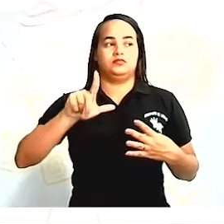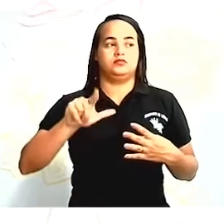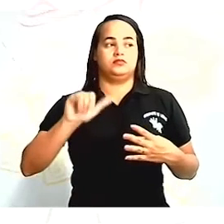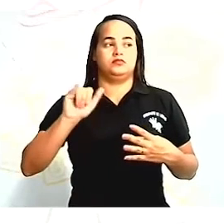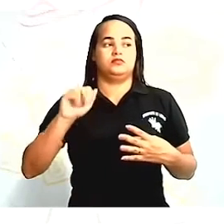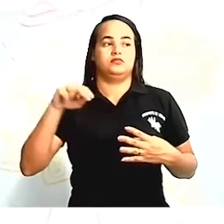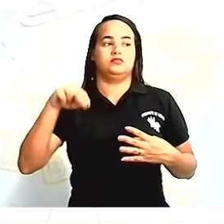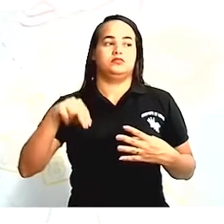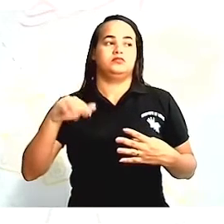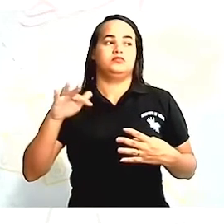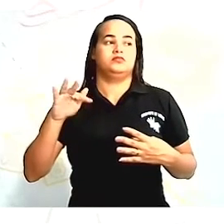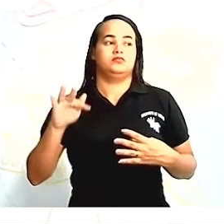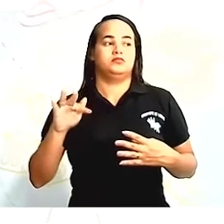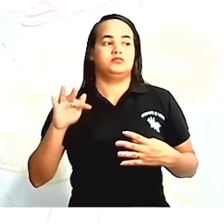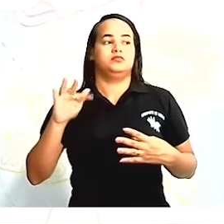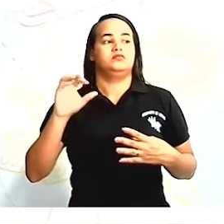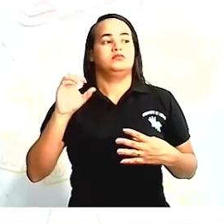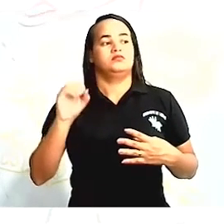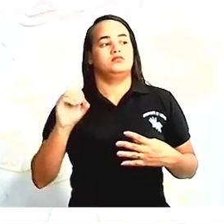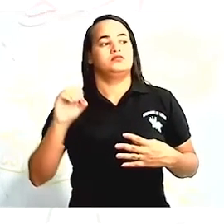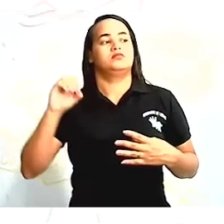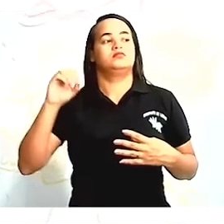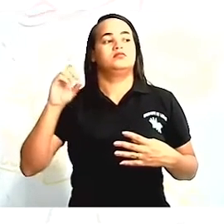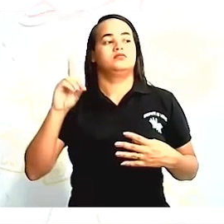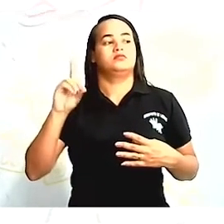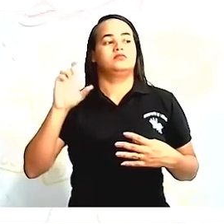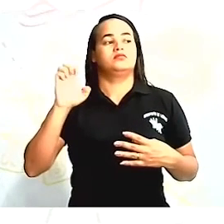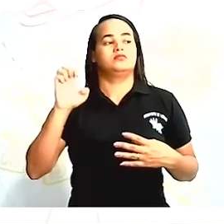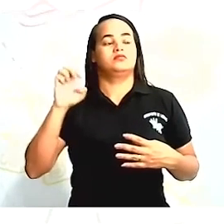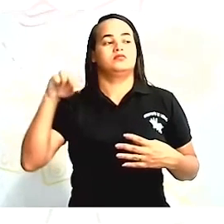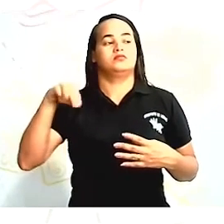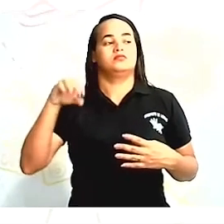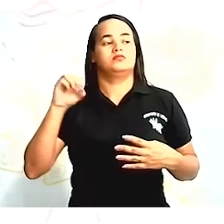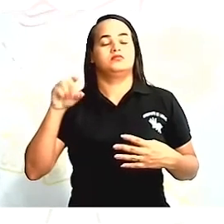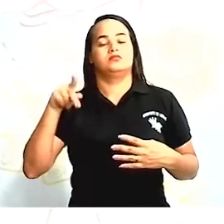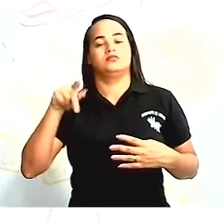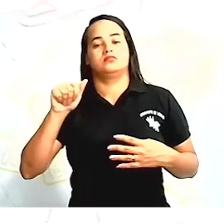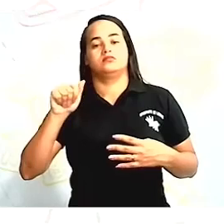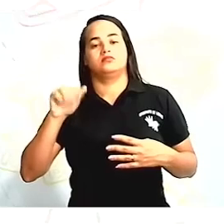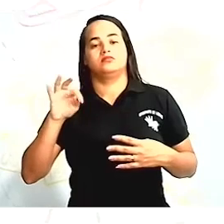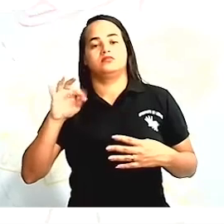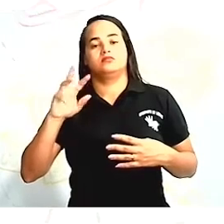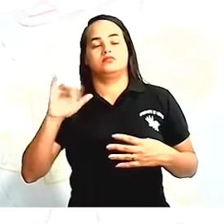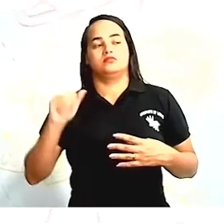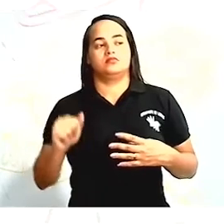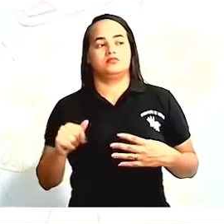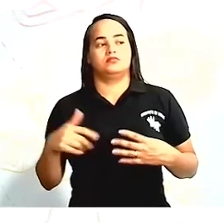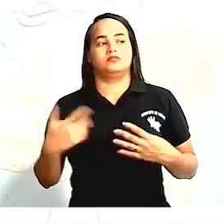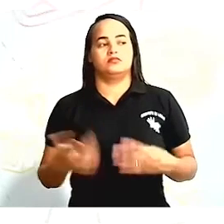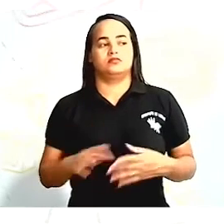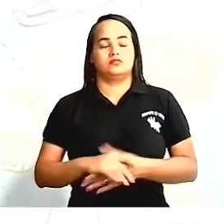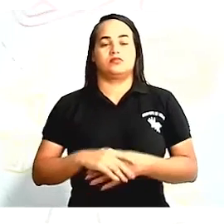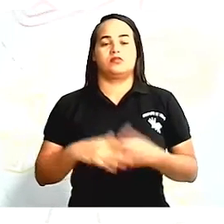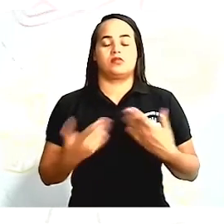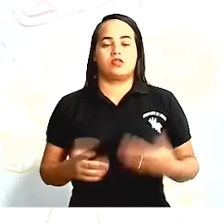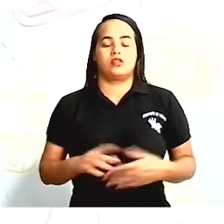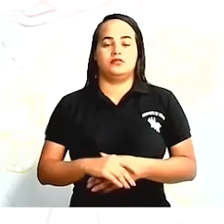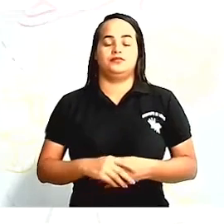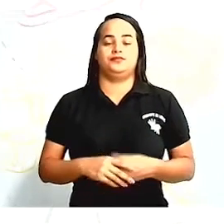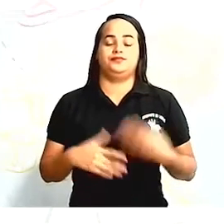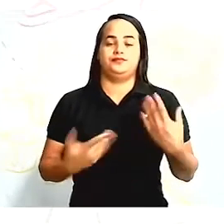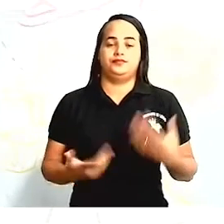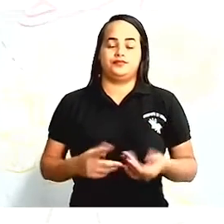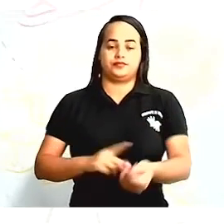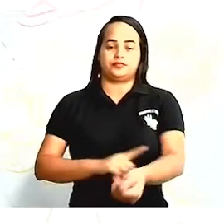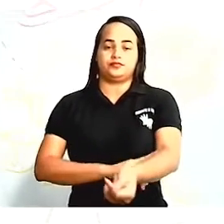e generalizada. O que seria essa linfadenopatia? É quando os nódulos linfáticos, certo? Aqueles